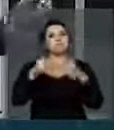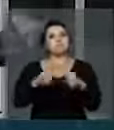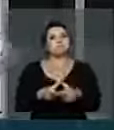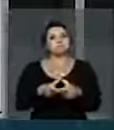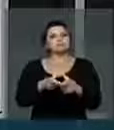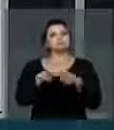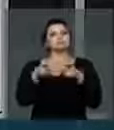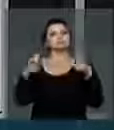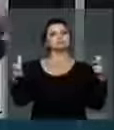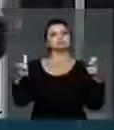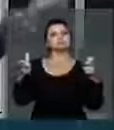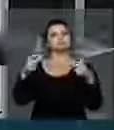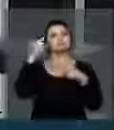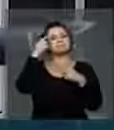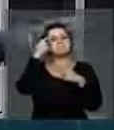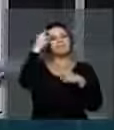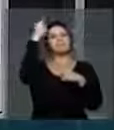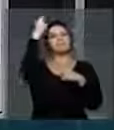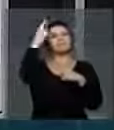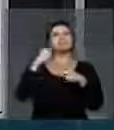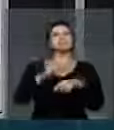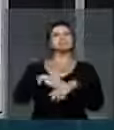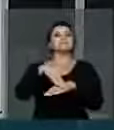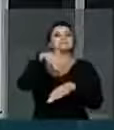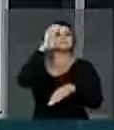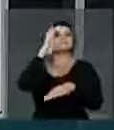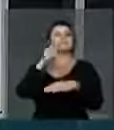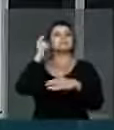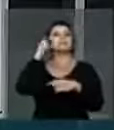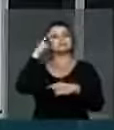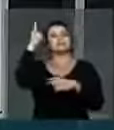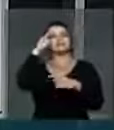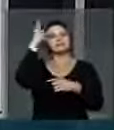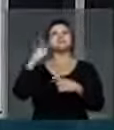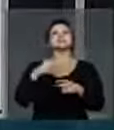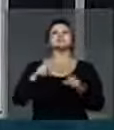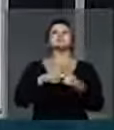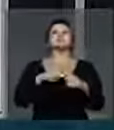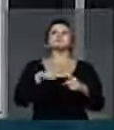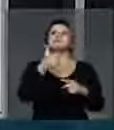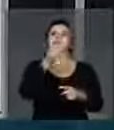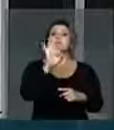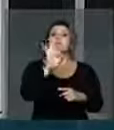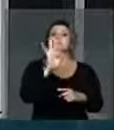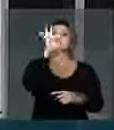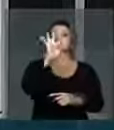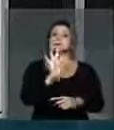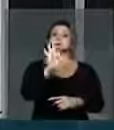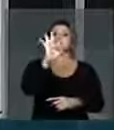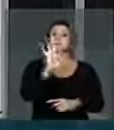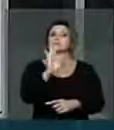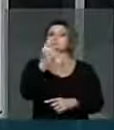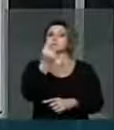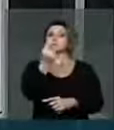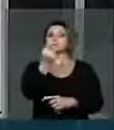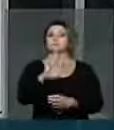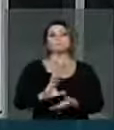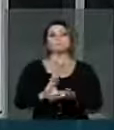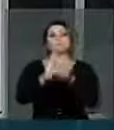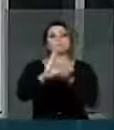abrangentes, temos que ir mais a fundo, porque é justamente nesses 10% do